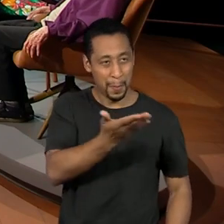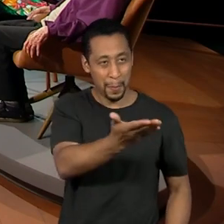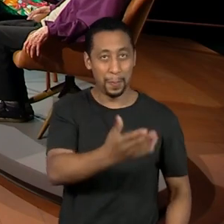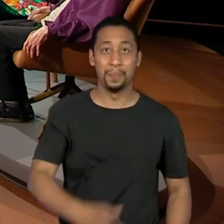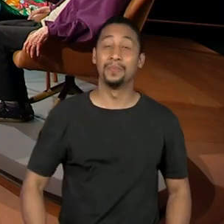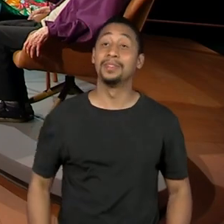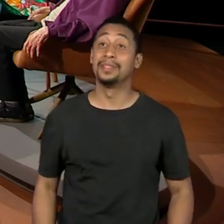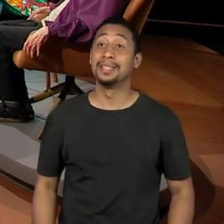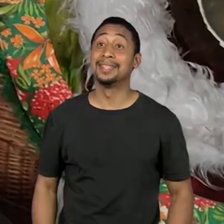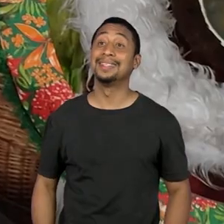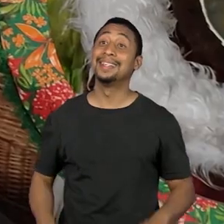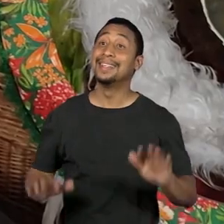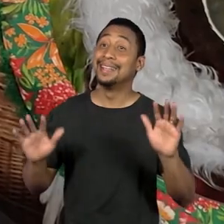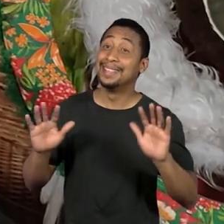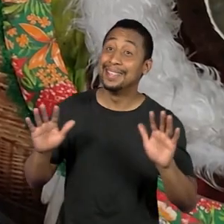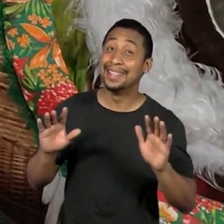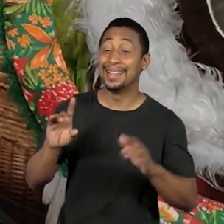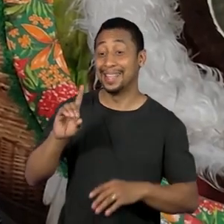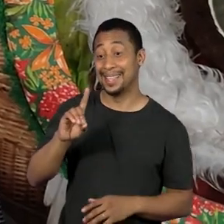Oi, Décio.